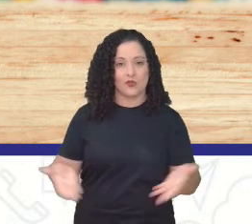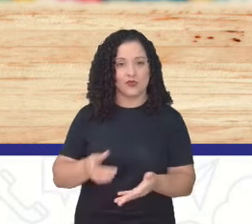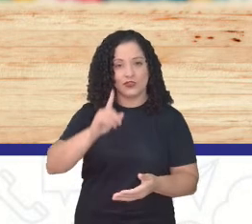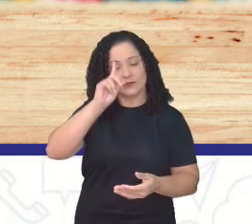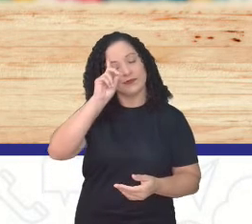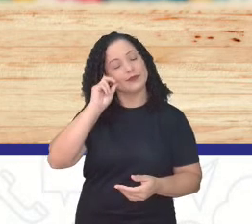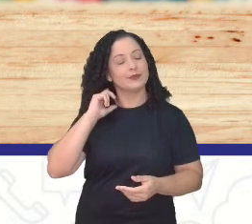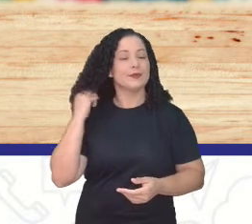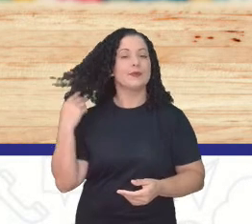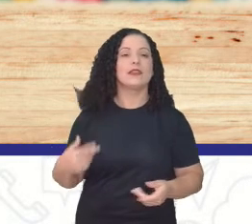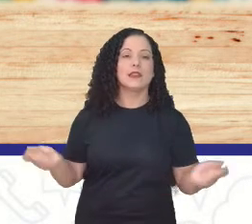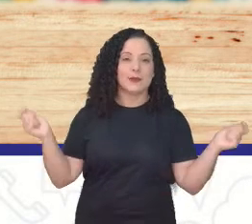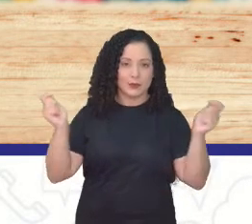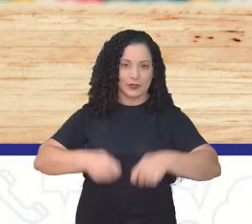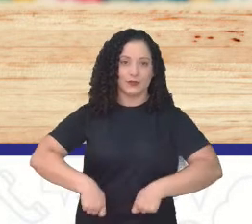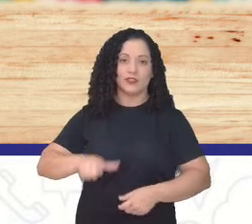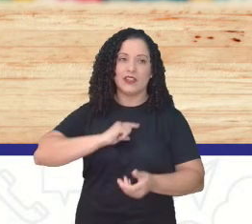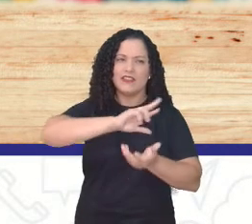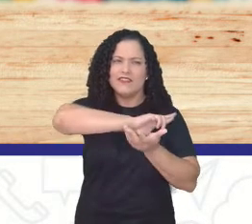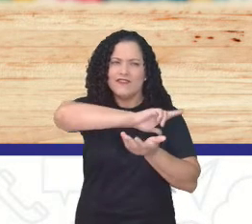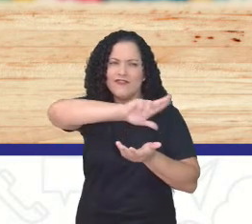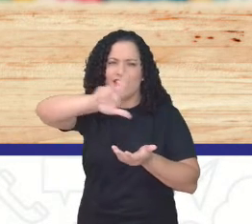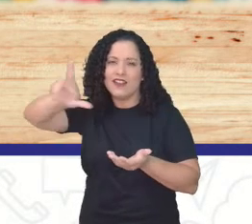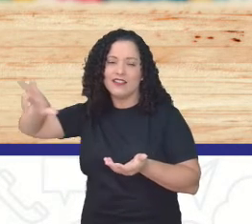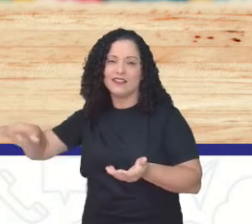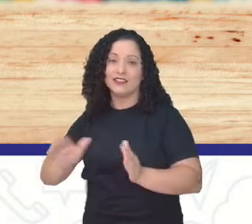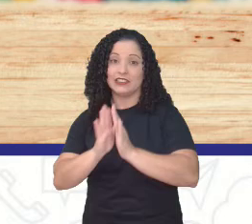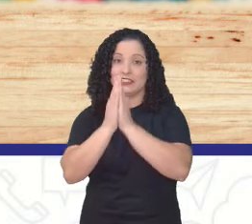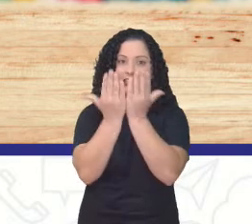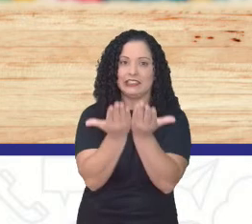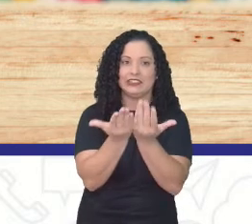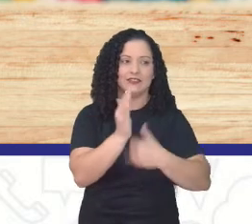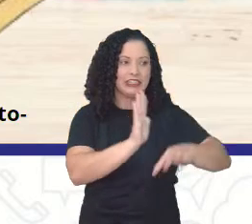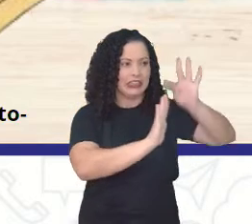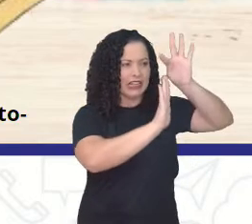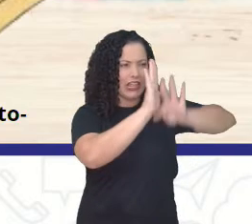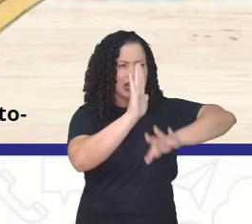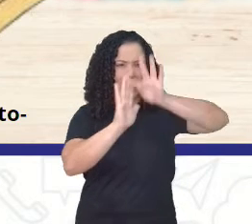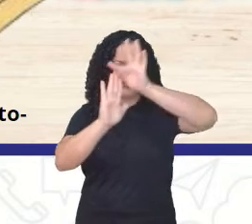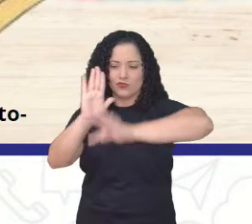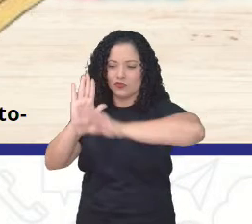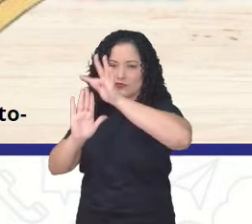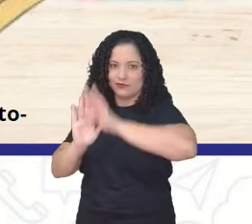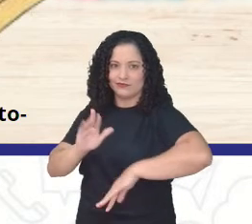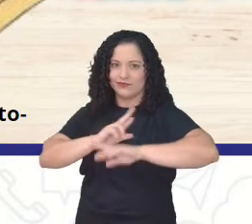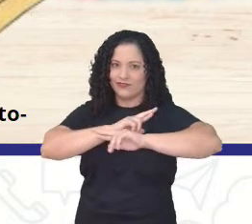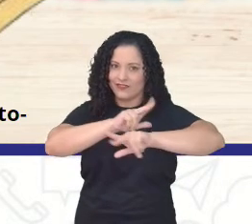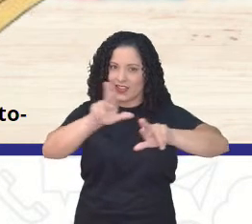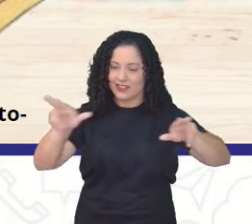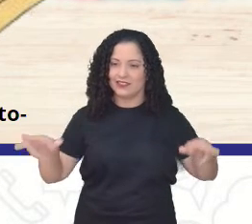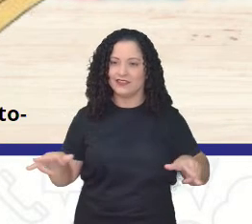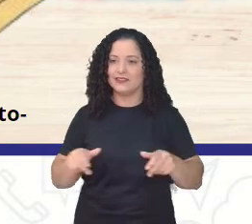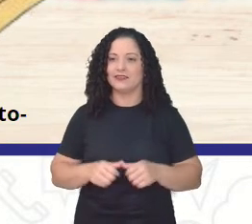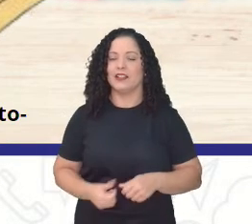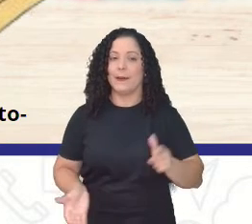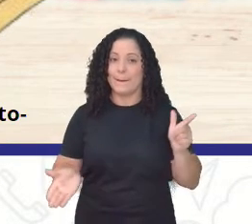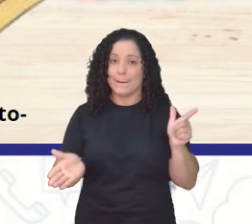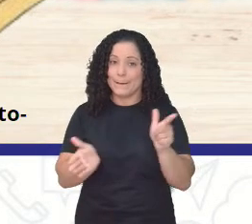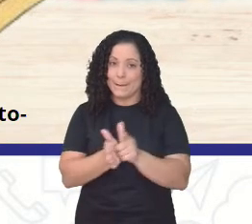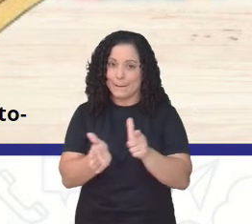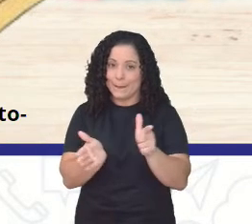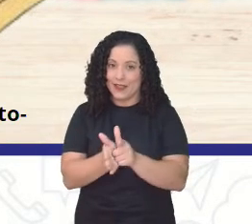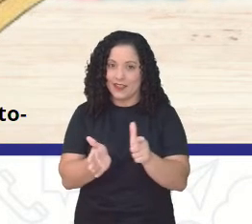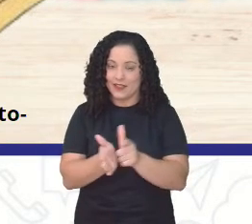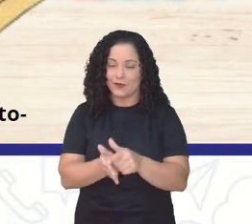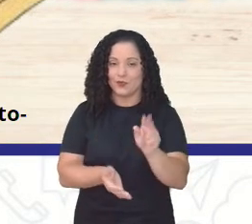consideravelmente a quantidade de livros, né, de textos escritos, né? Então, ó, o papel ele vai